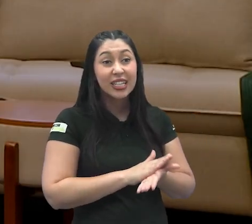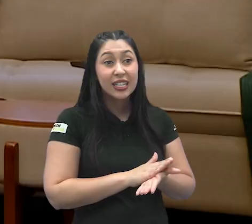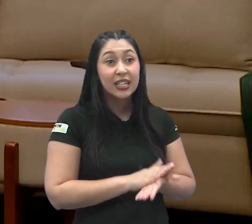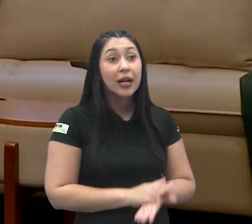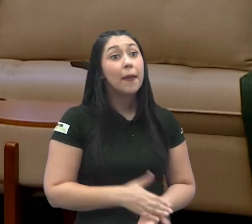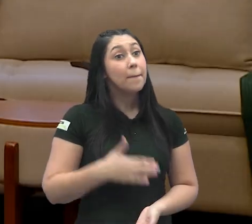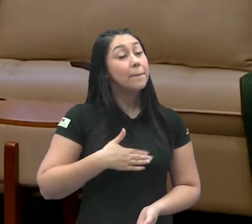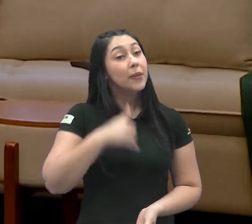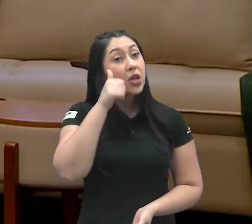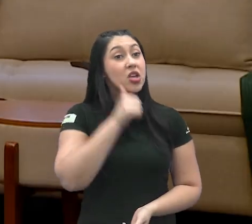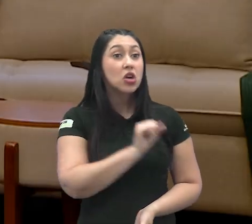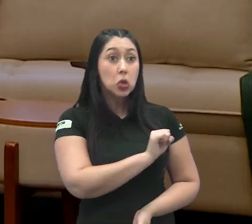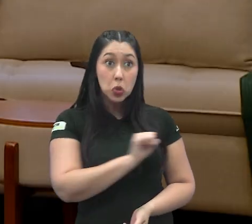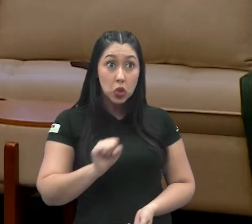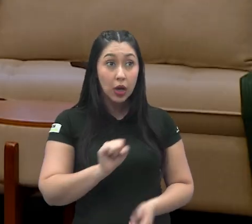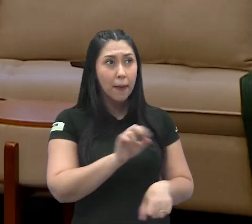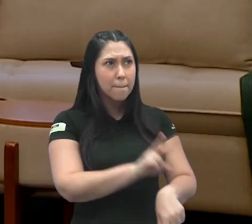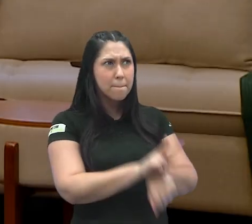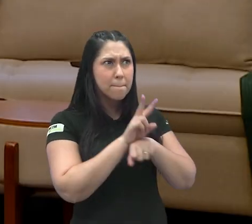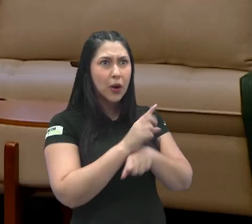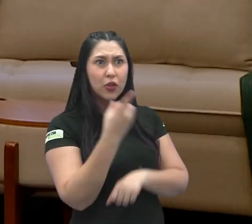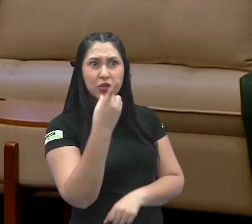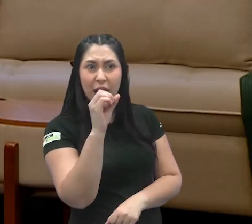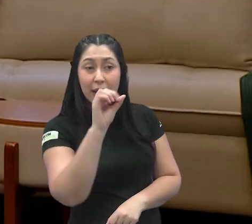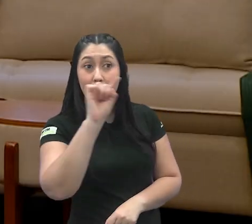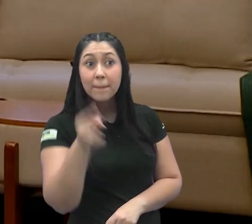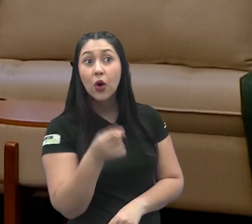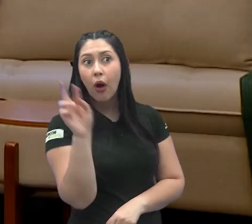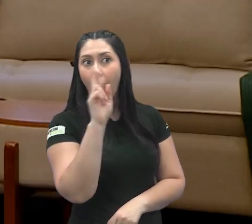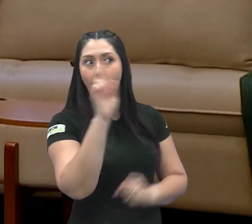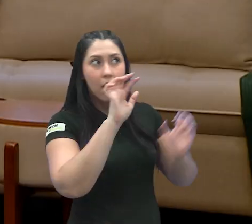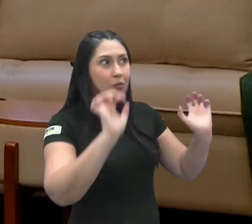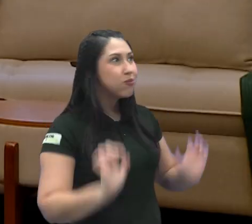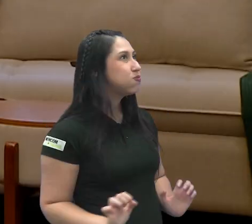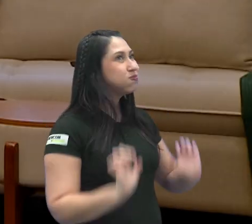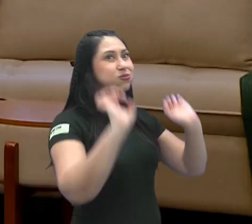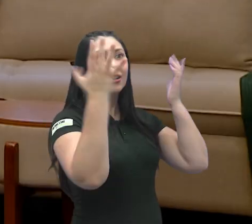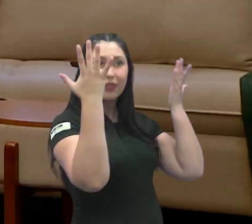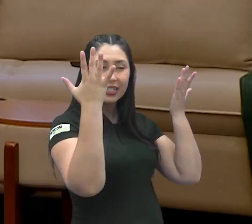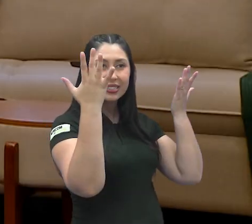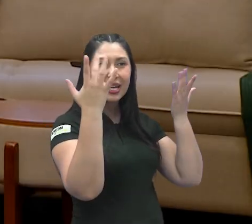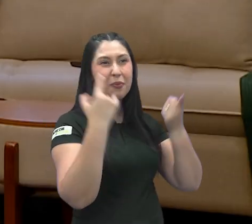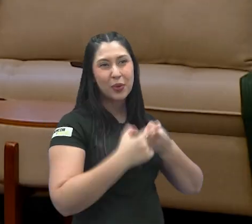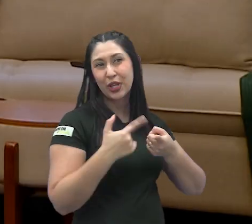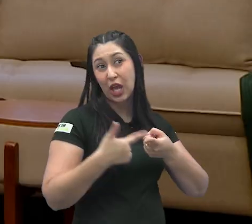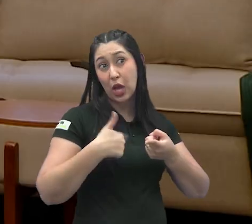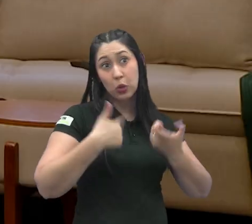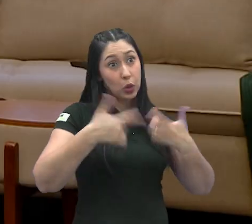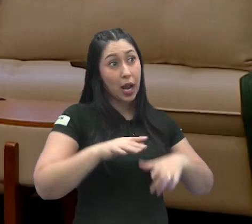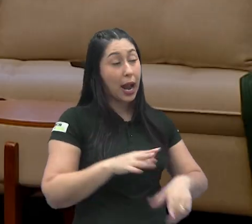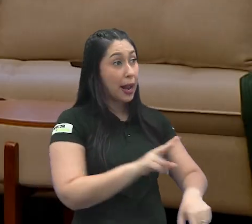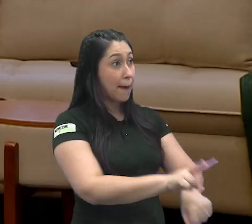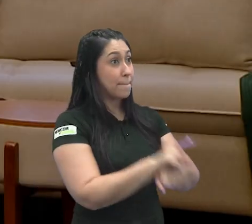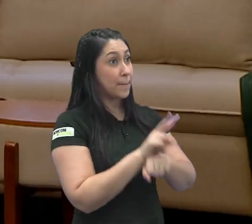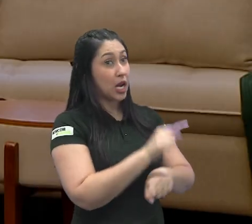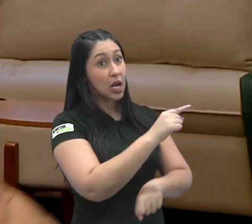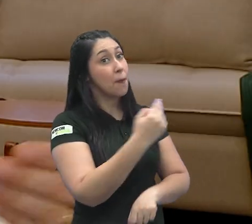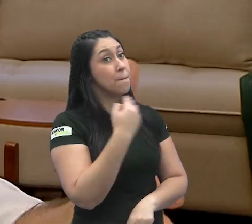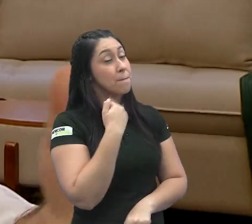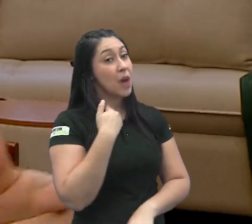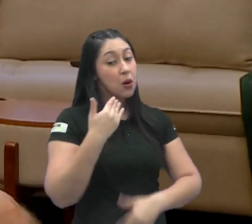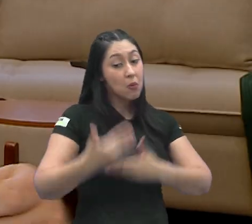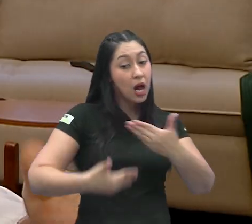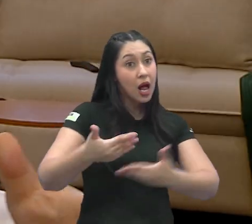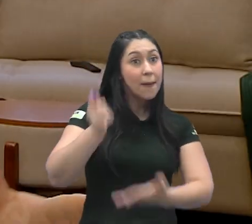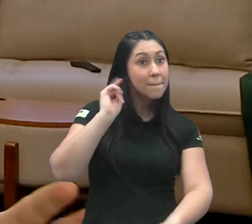Para falar que eu não casei com nenhuma dívida, a minha sogra, ela me emprestou na época R$10.000 para fazer a festa, para nós não ficarmos com dívida, e depois de